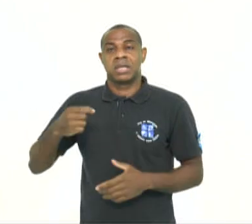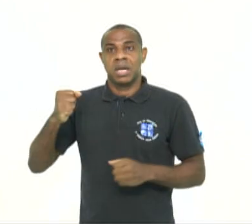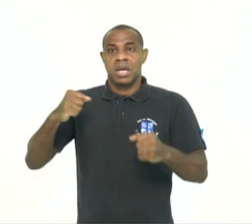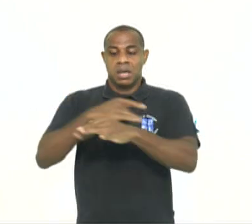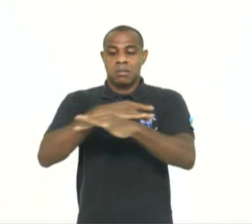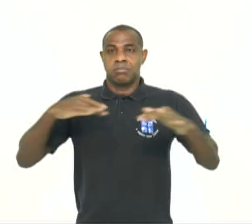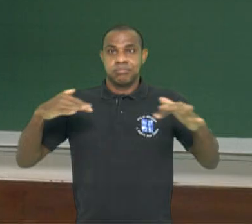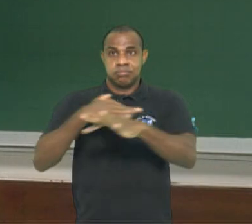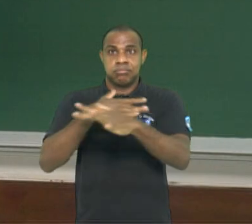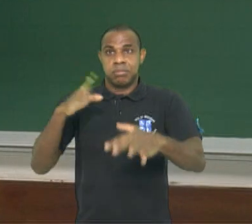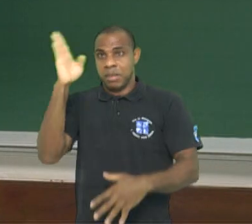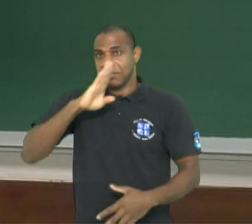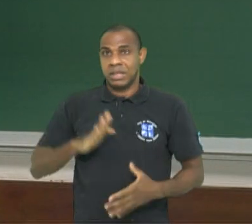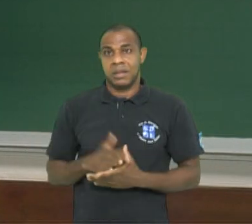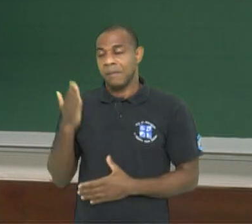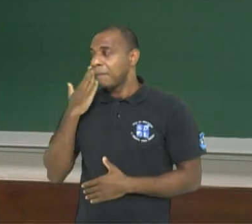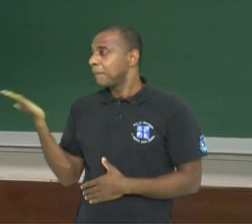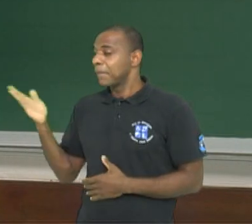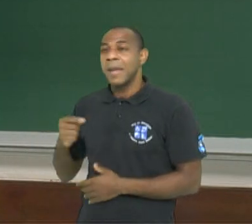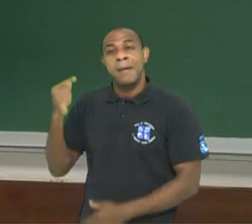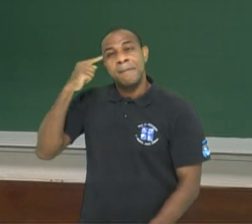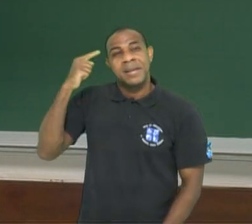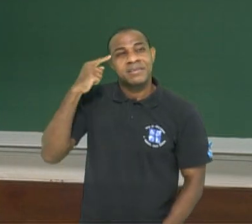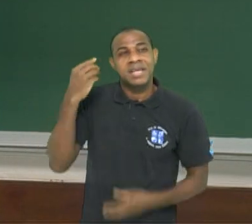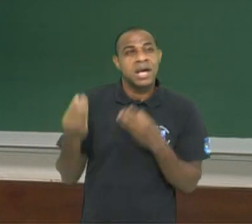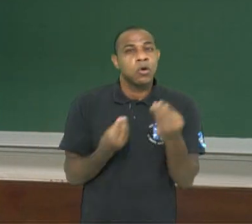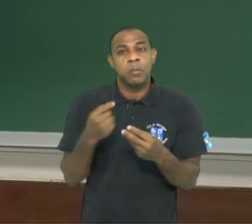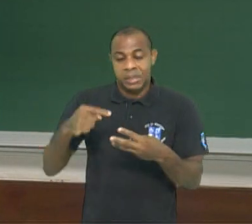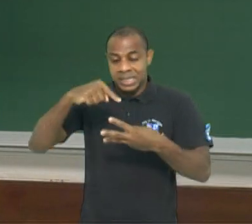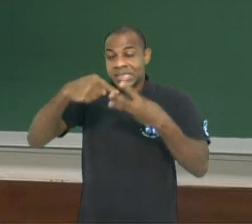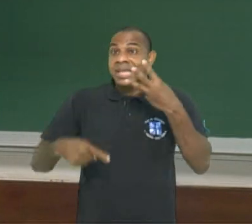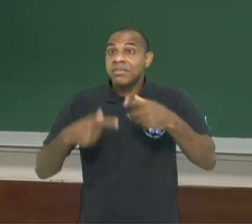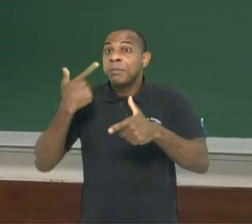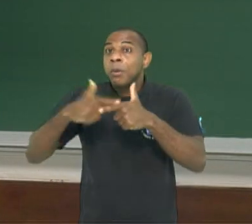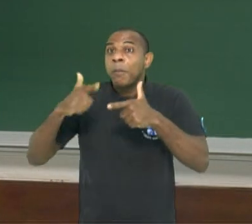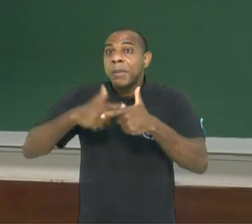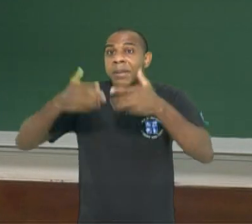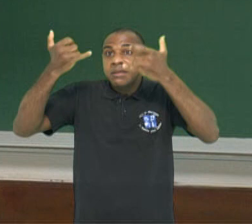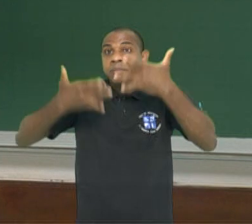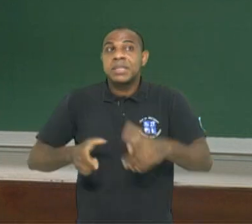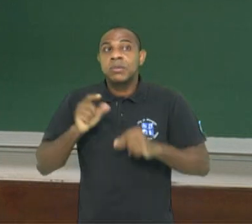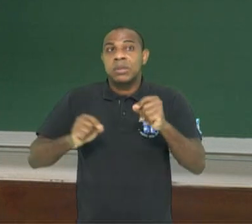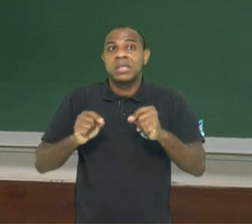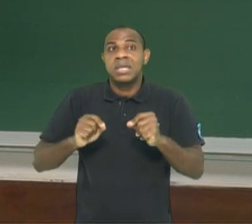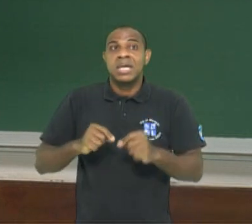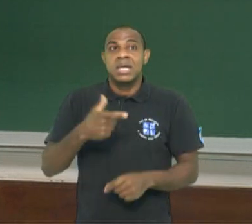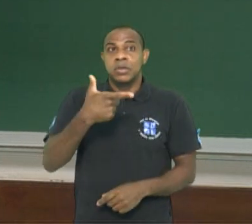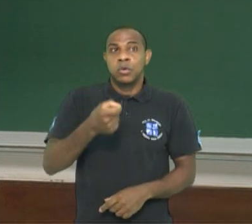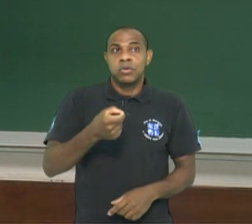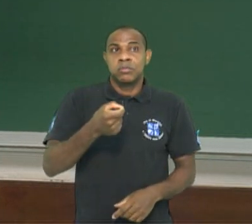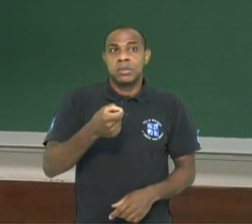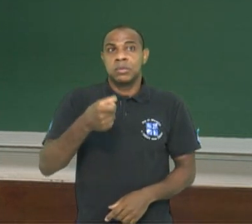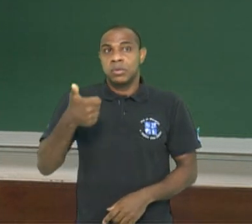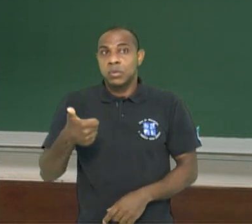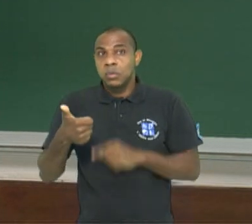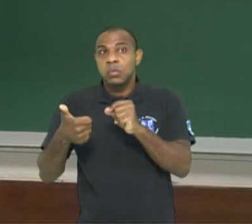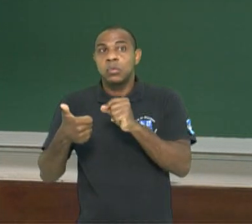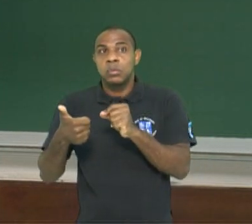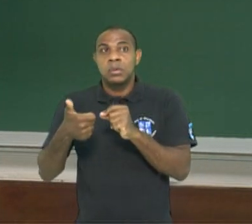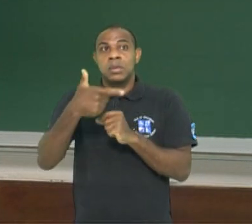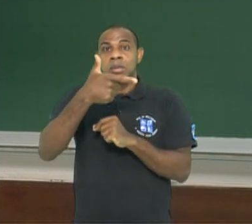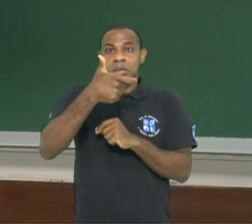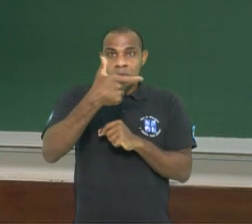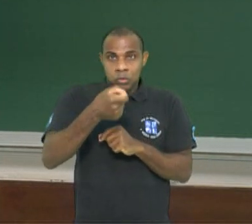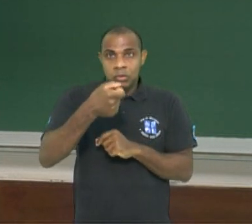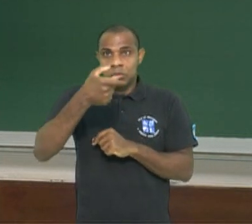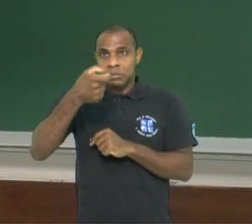O teu trabalho vai ser pensar 3 problemas que justificaram, em 2001, o Congresso Nacional